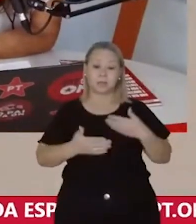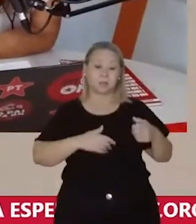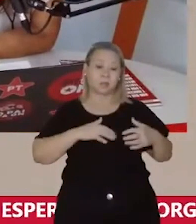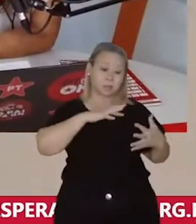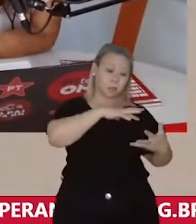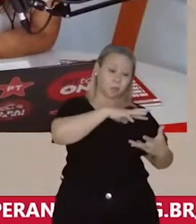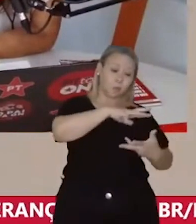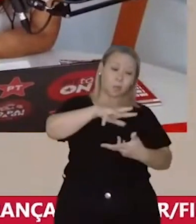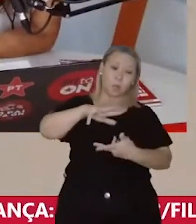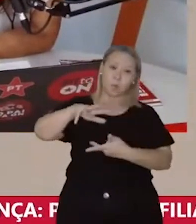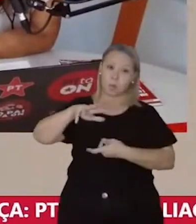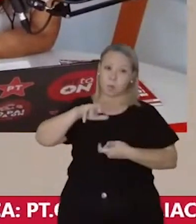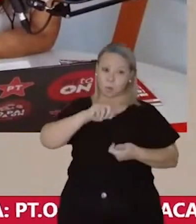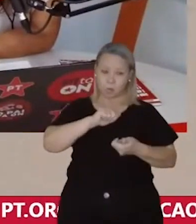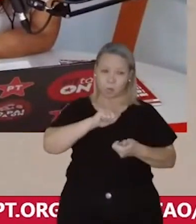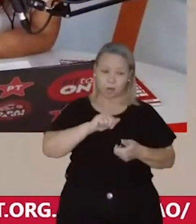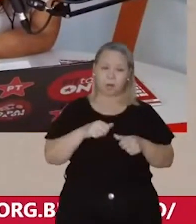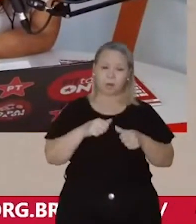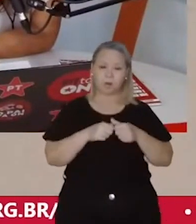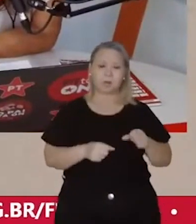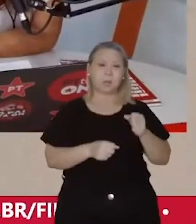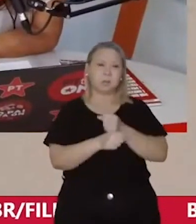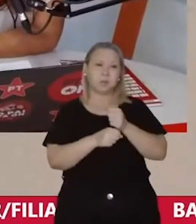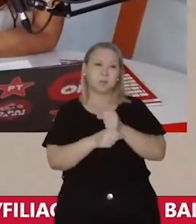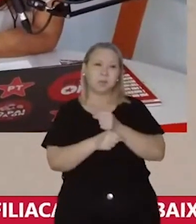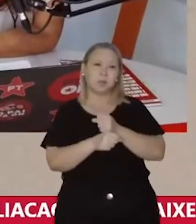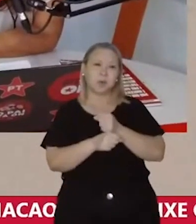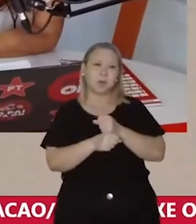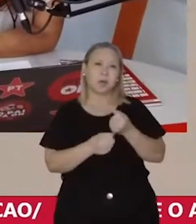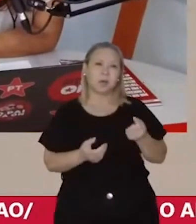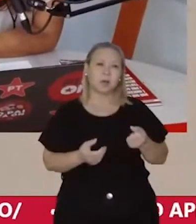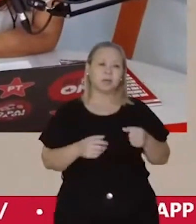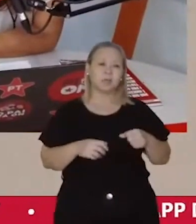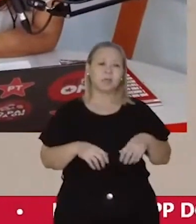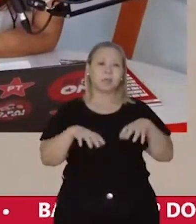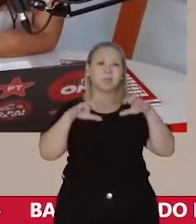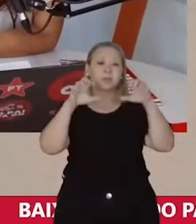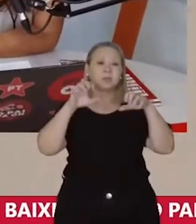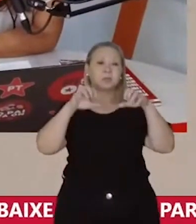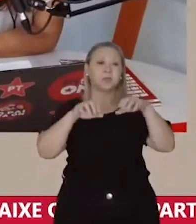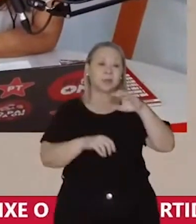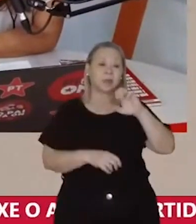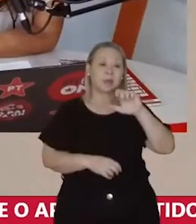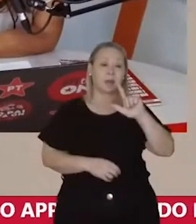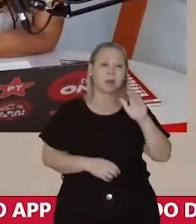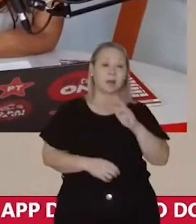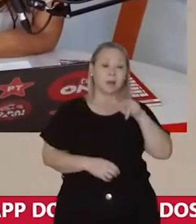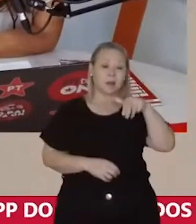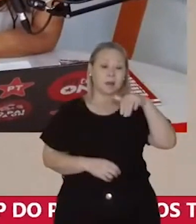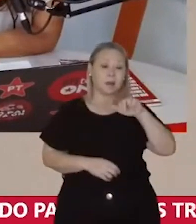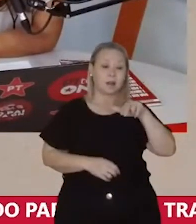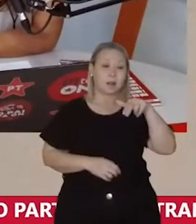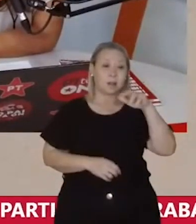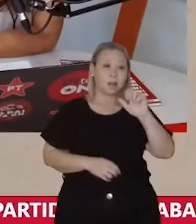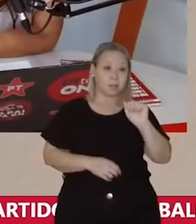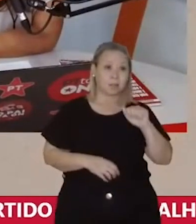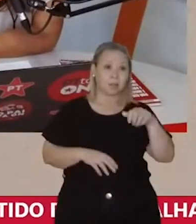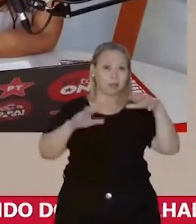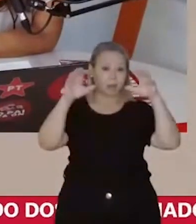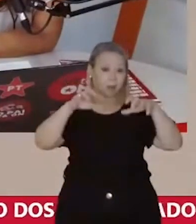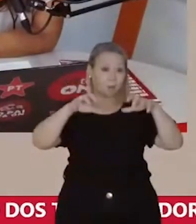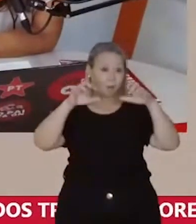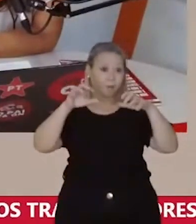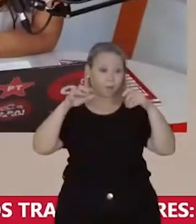né? Então, nós estamos num ano que nós chamamos do fenômeno El Niño, que é a variação da temperatura da água no